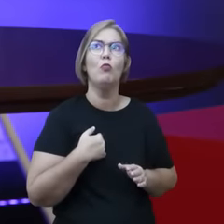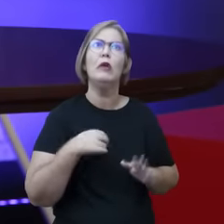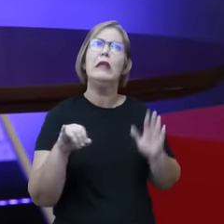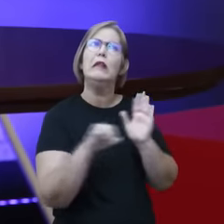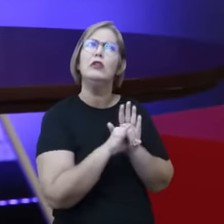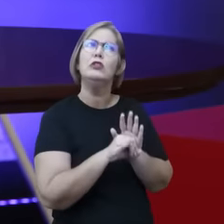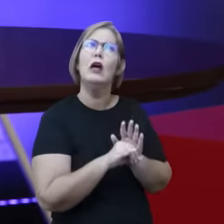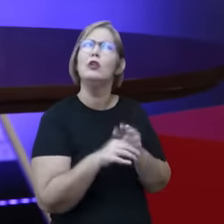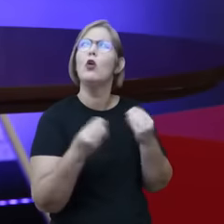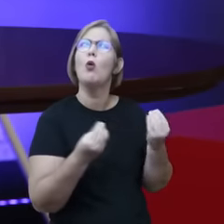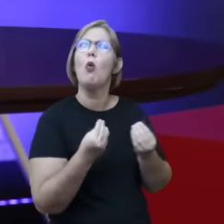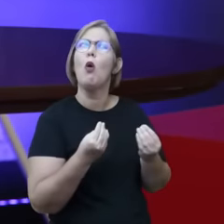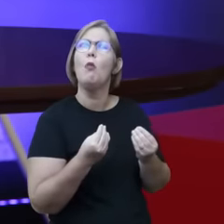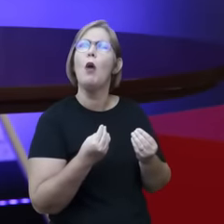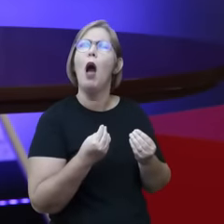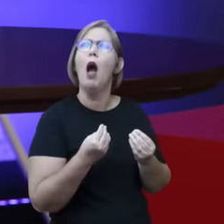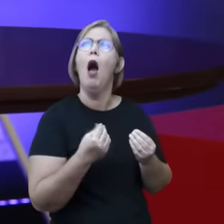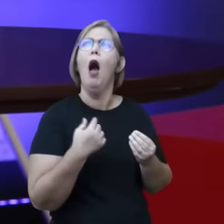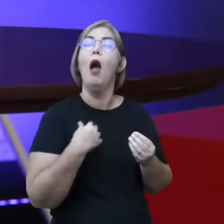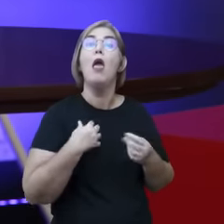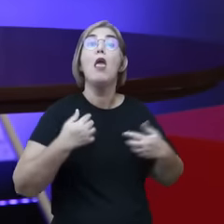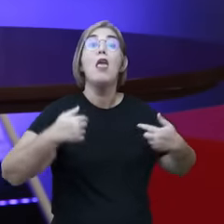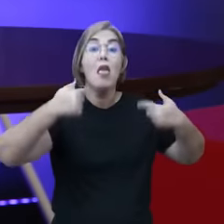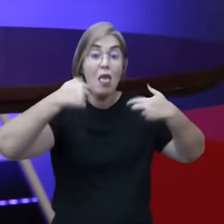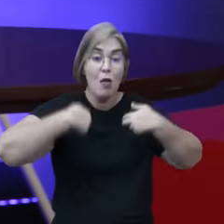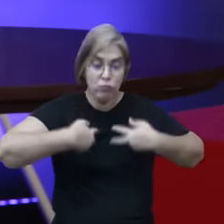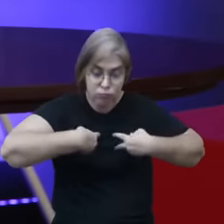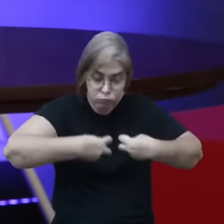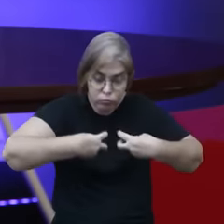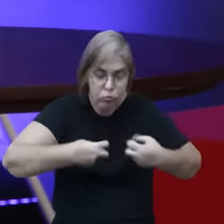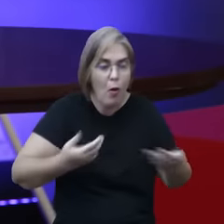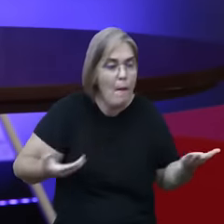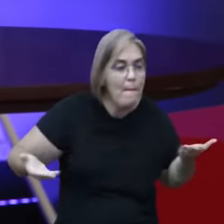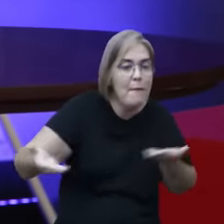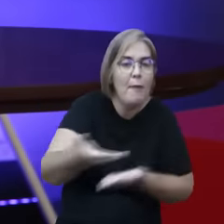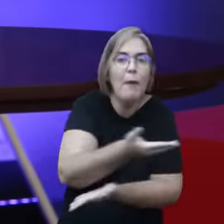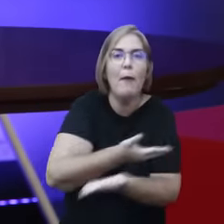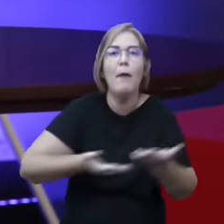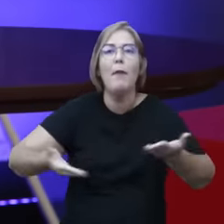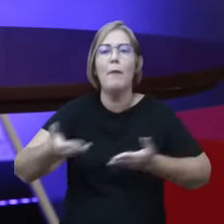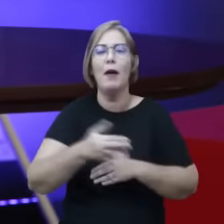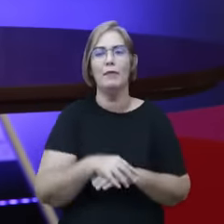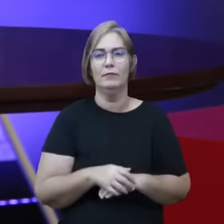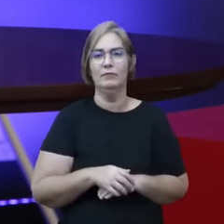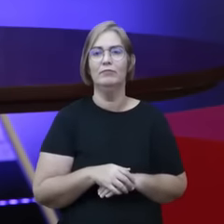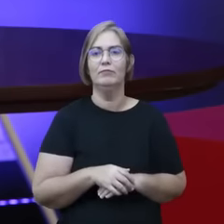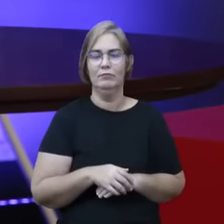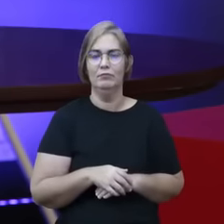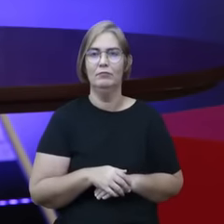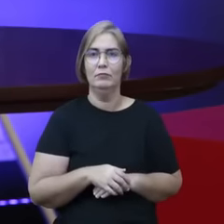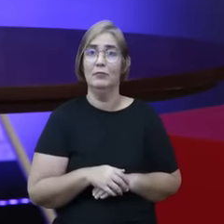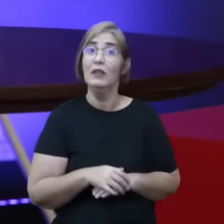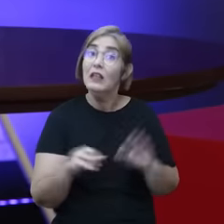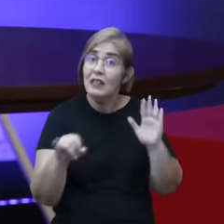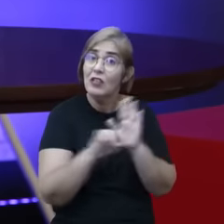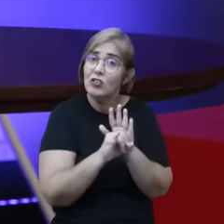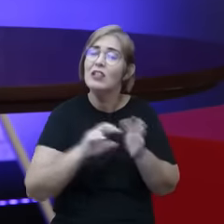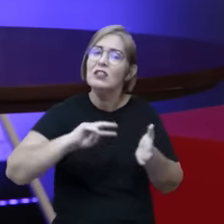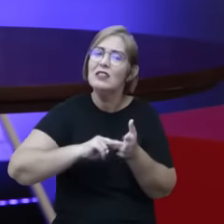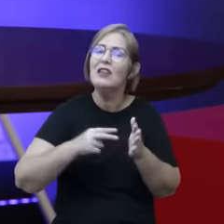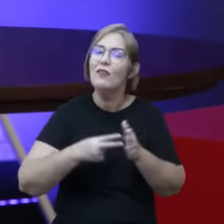é. Então, ident isso é uma questão de lógica, né? Identidade implica diferença.